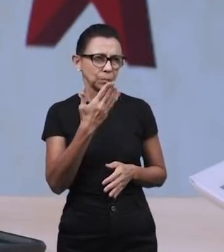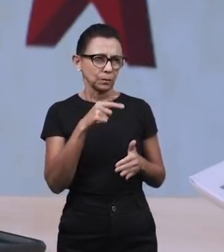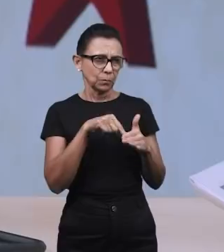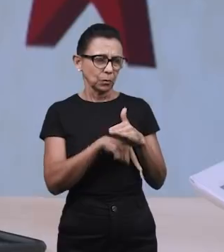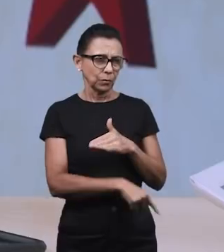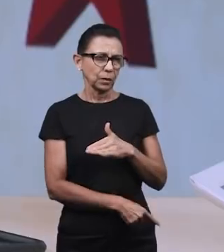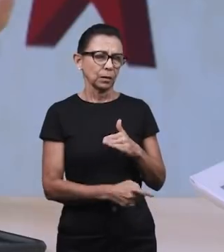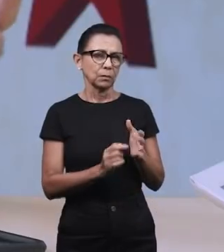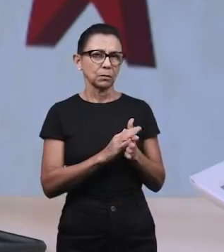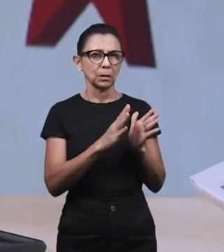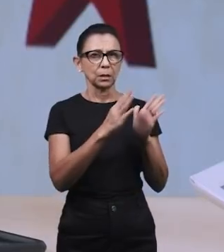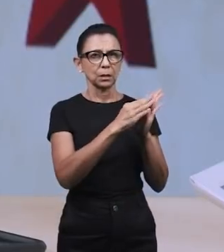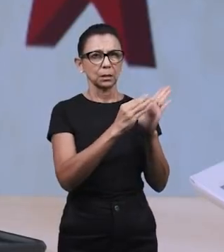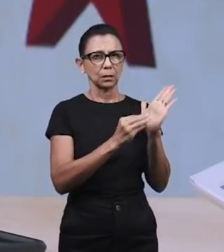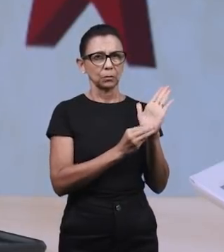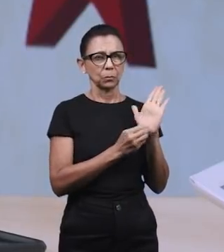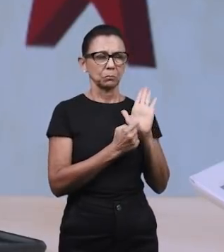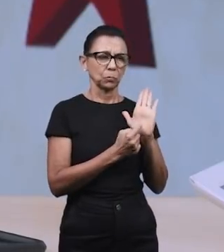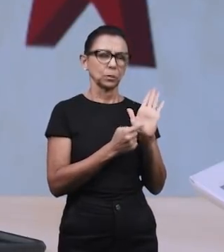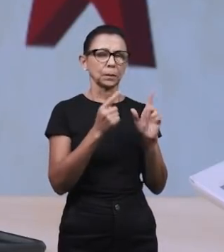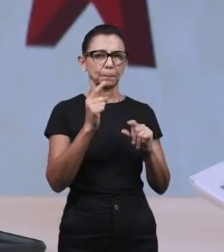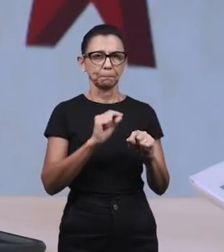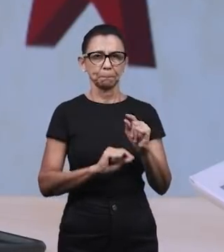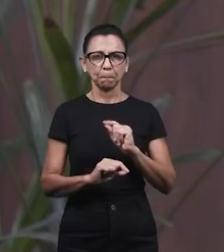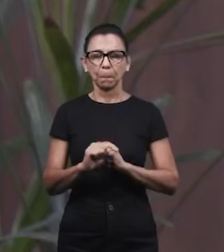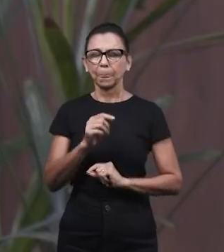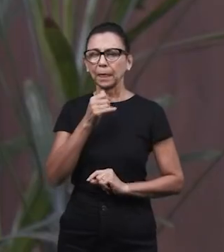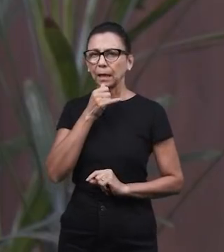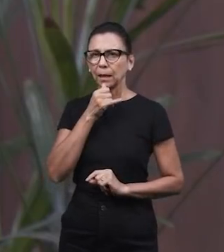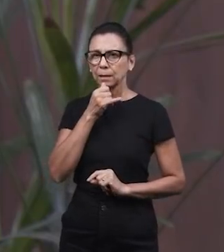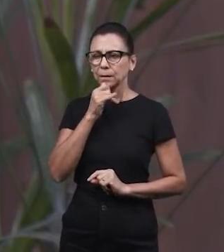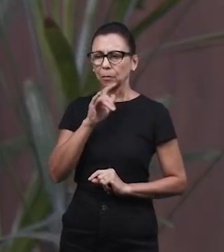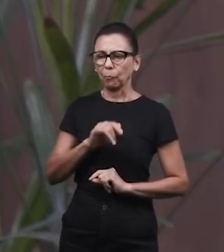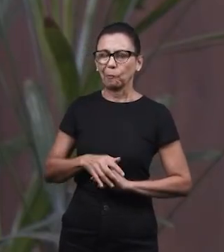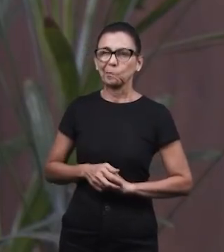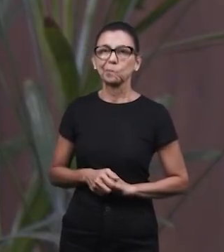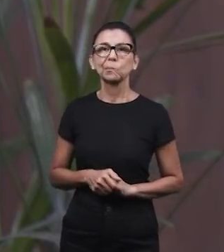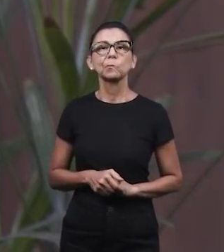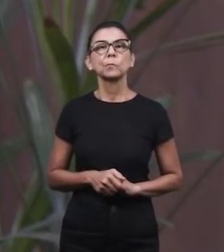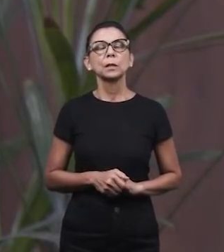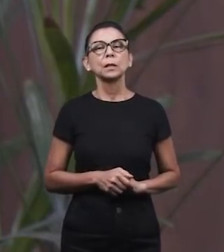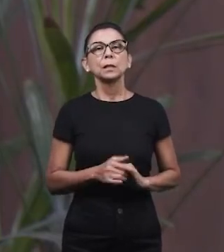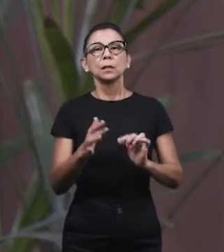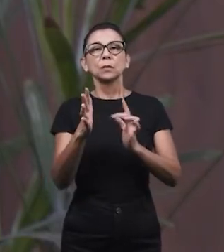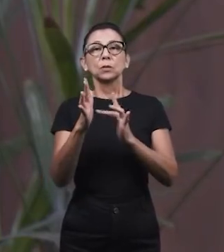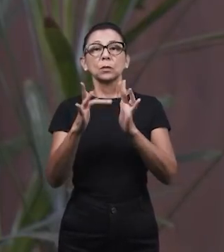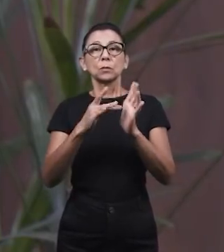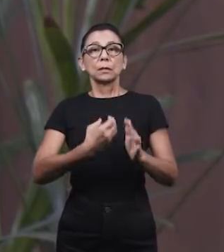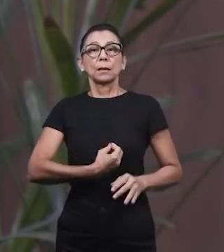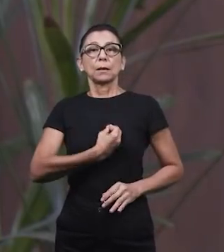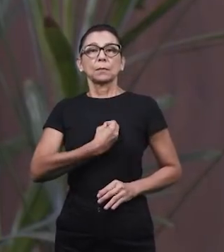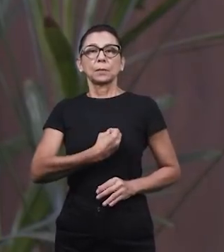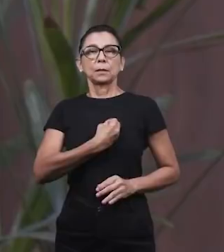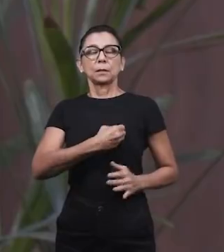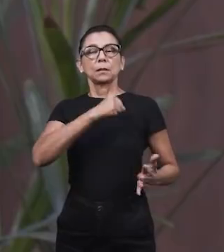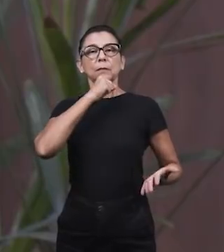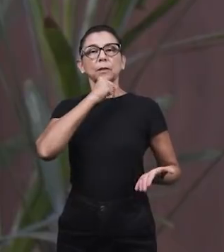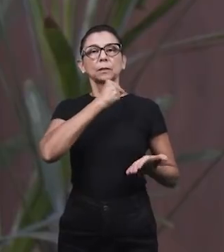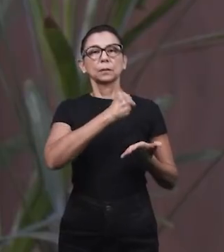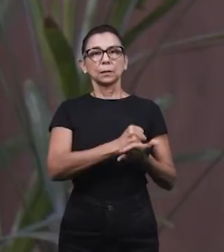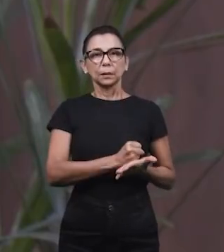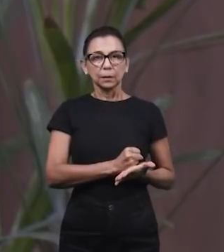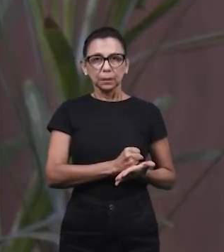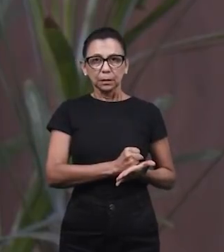aprofundasse, né? São através de símbolos, são através de... Na verdade, o que acontece? Jesus está no Velho Testamento, em todo